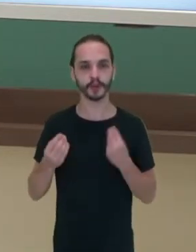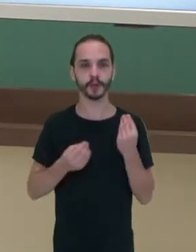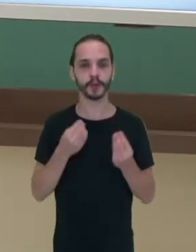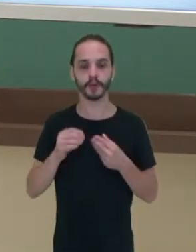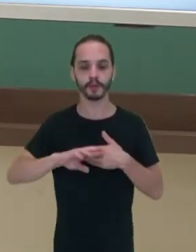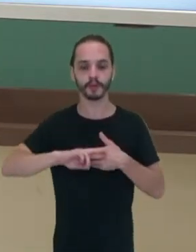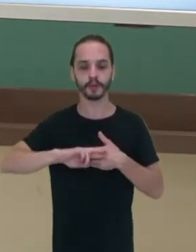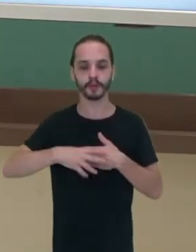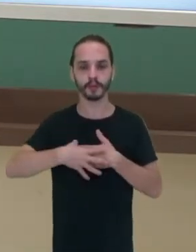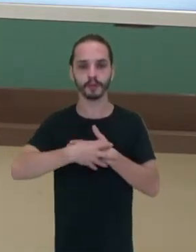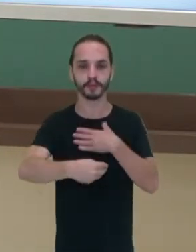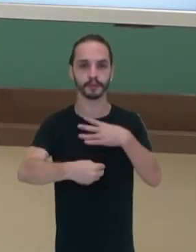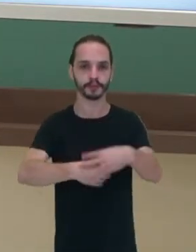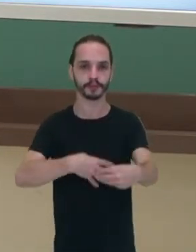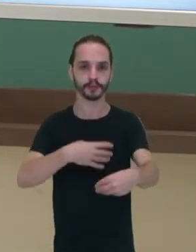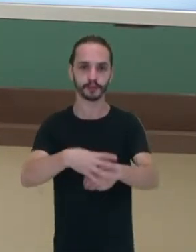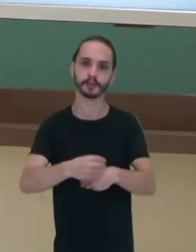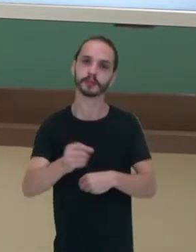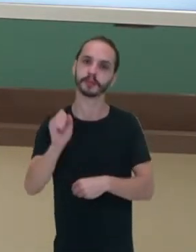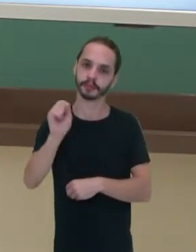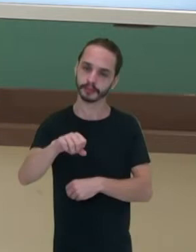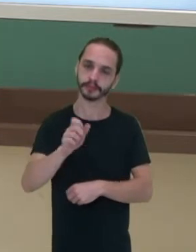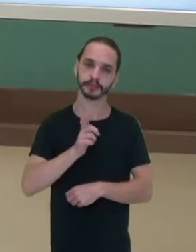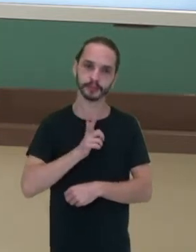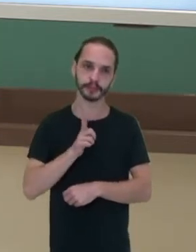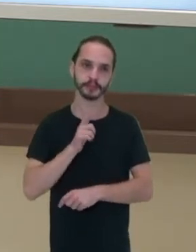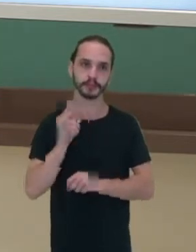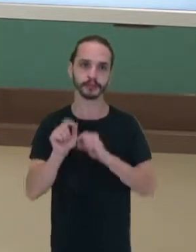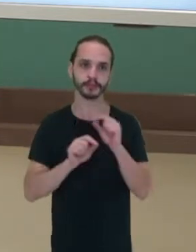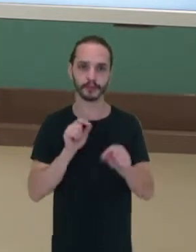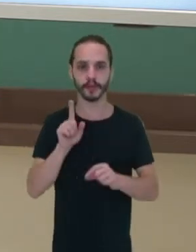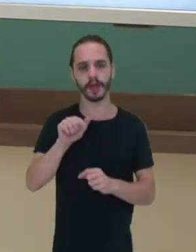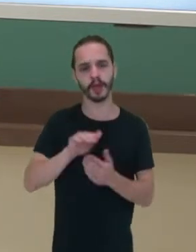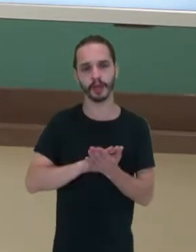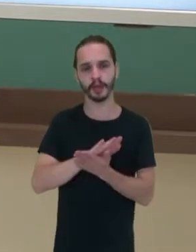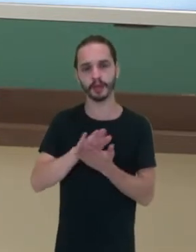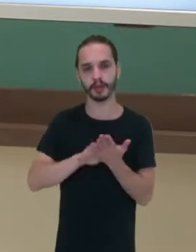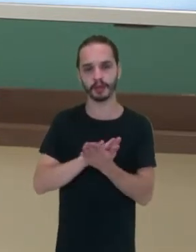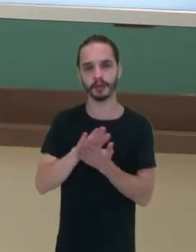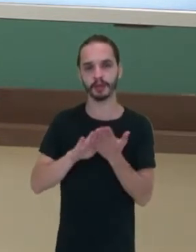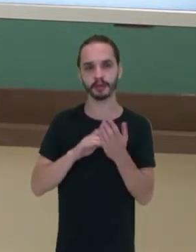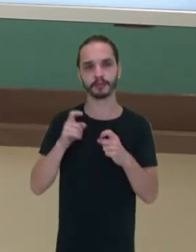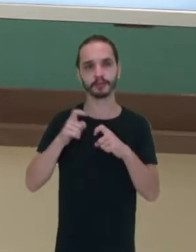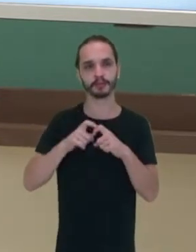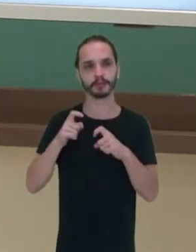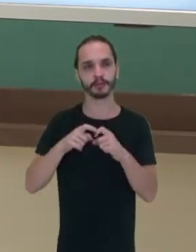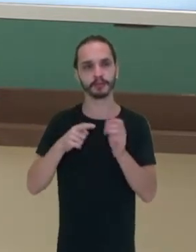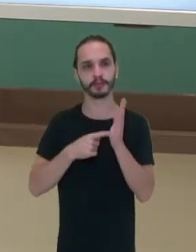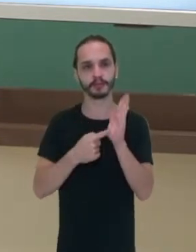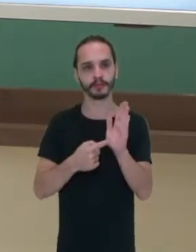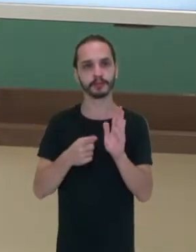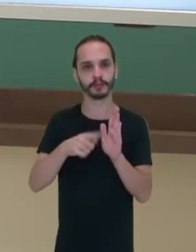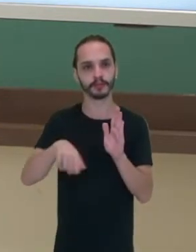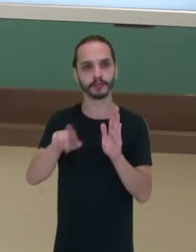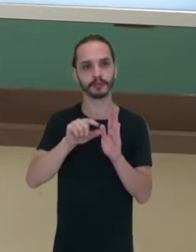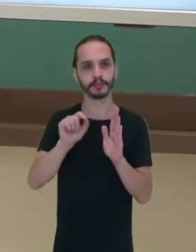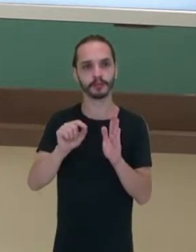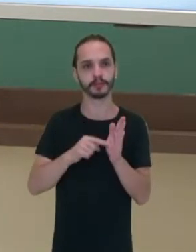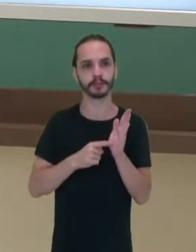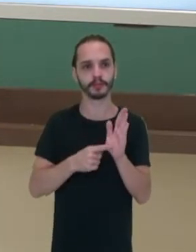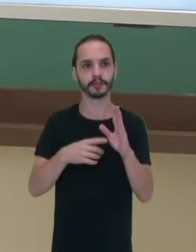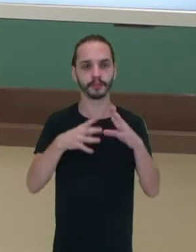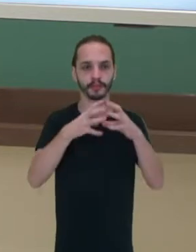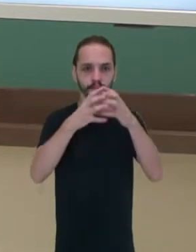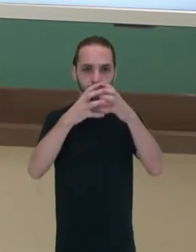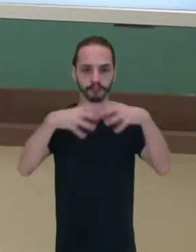Se reproduzem? Opa, claro que sim, se reproduzem, a reprodução deles. Aqui mostrando para você a reprodução do